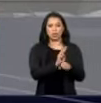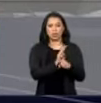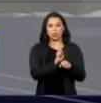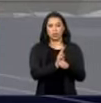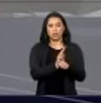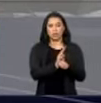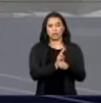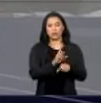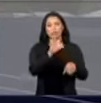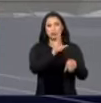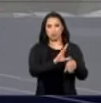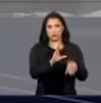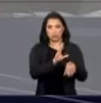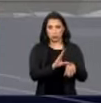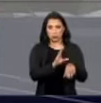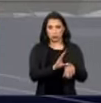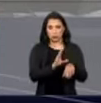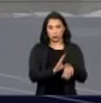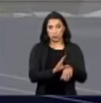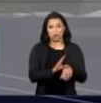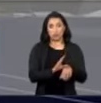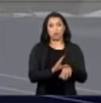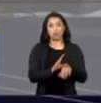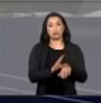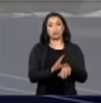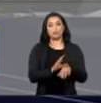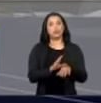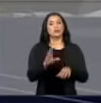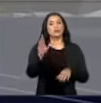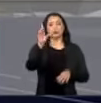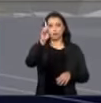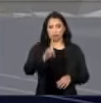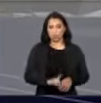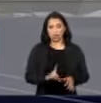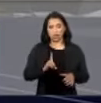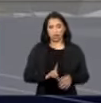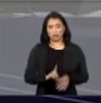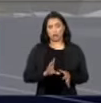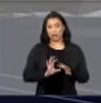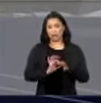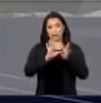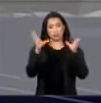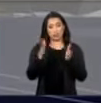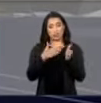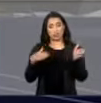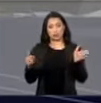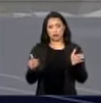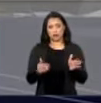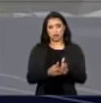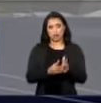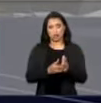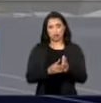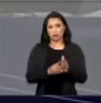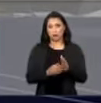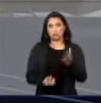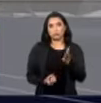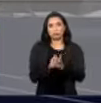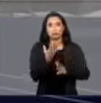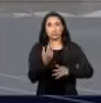de Constituição do Estado Democrático de Direito, a garantia das liberdades. Criação artística, portanto, nos